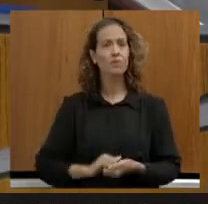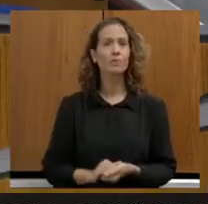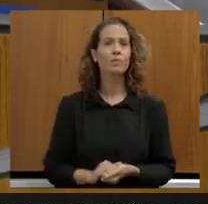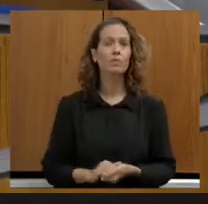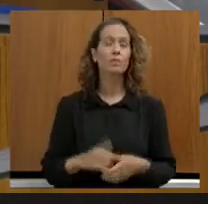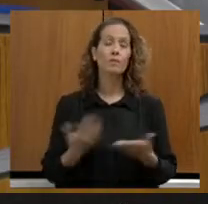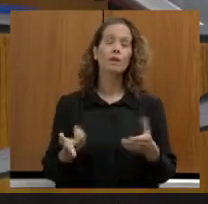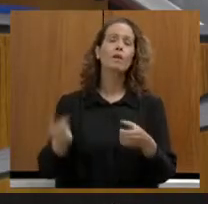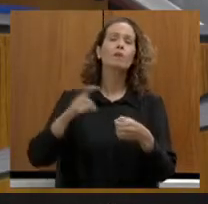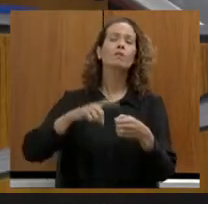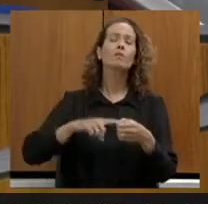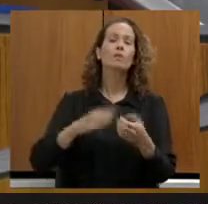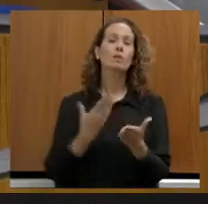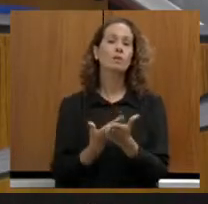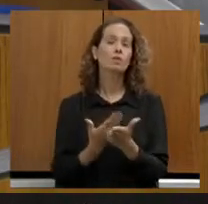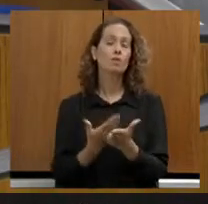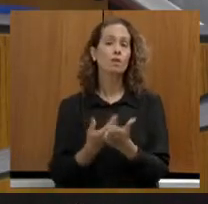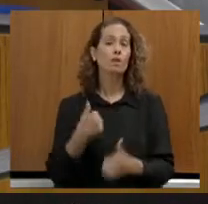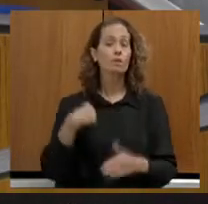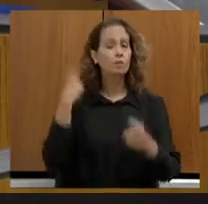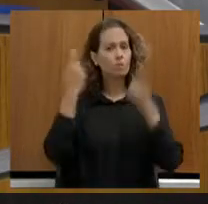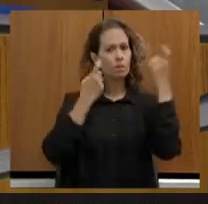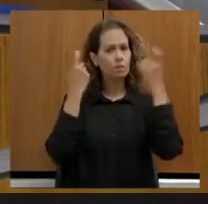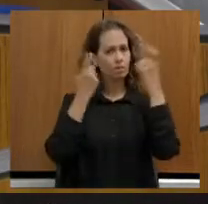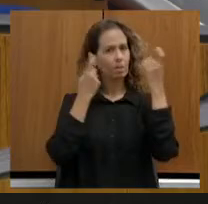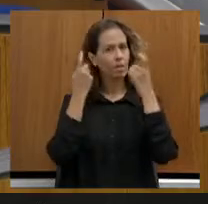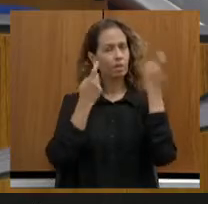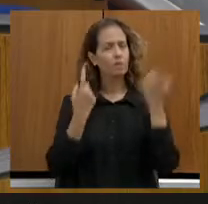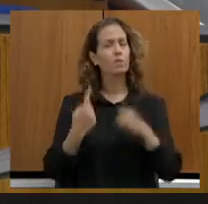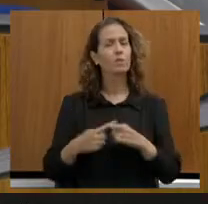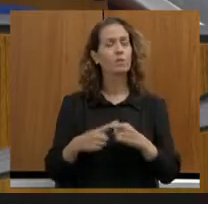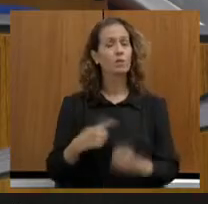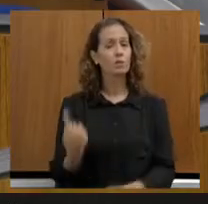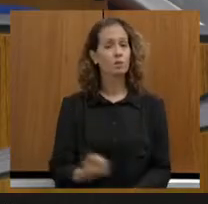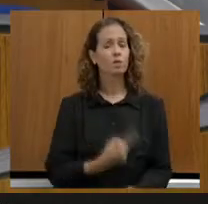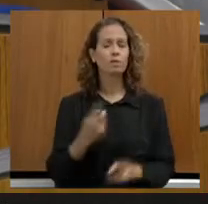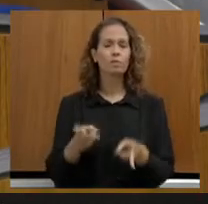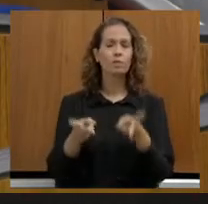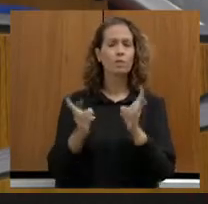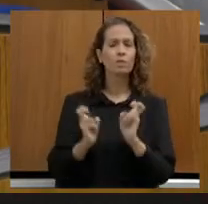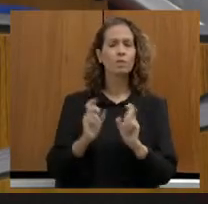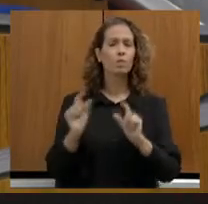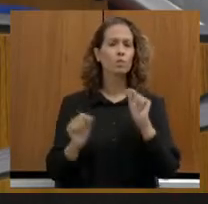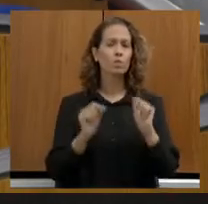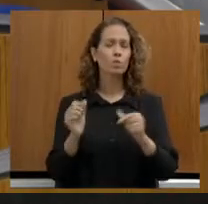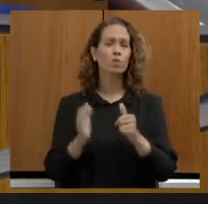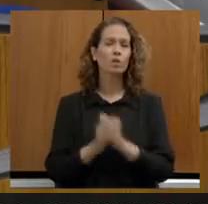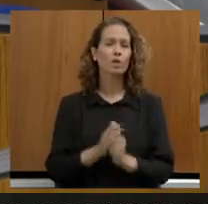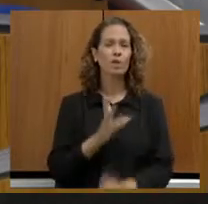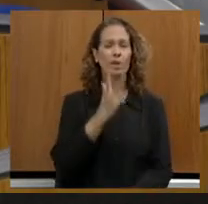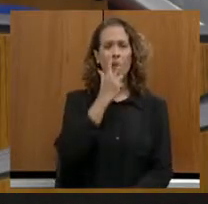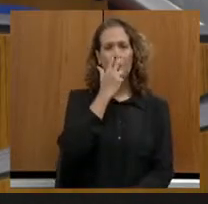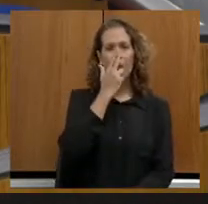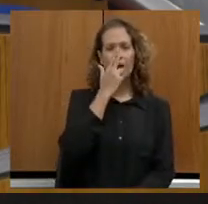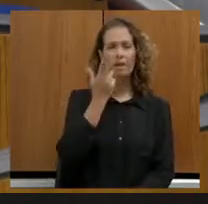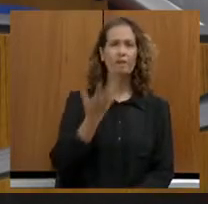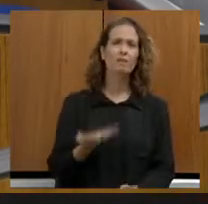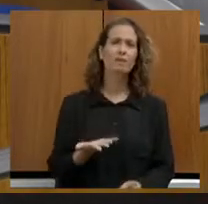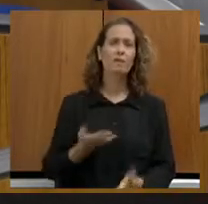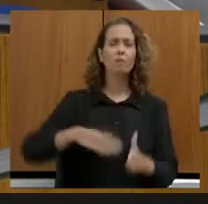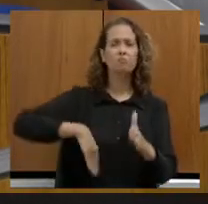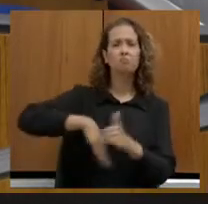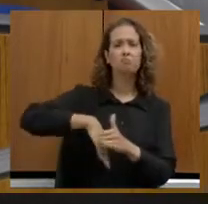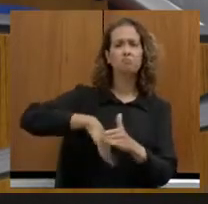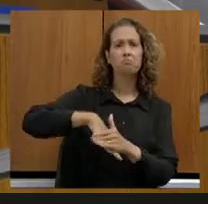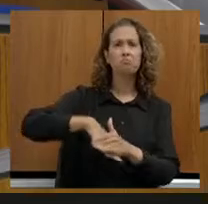questão de votar volta às aulas eu fico muito preocupado que a gente tá vendo aí né um jogo de futebol até 60 mil pessoas